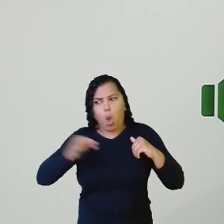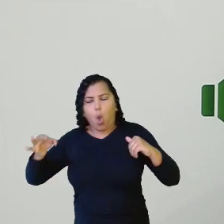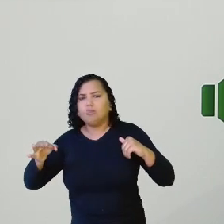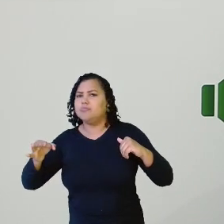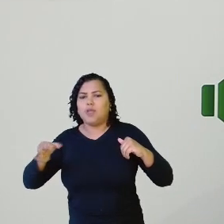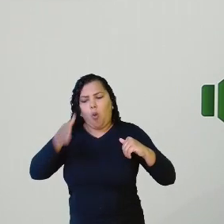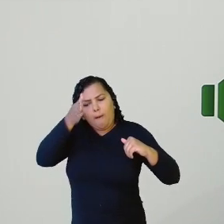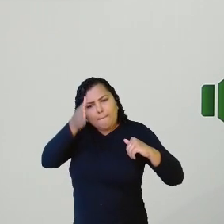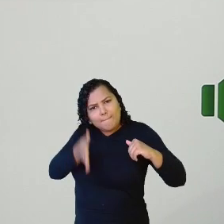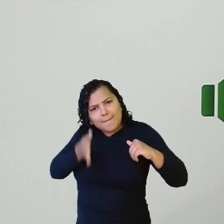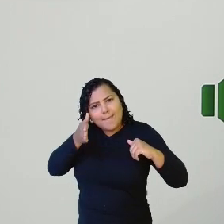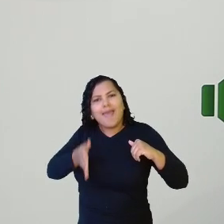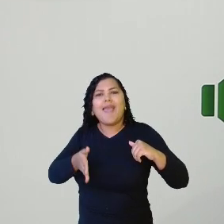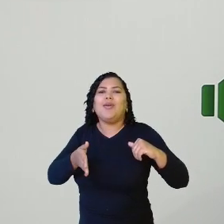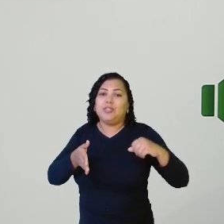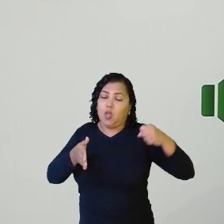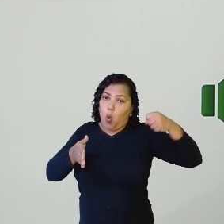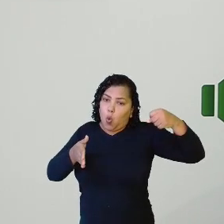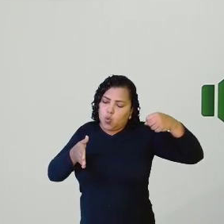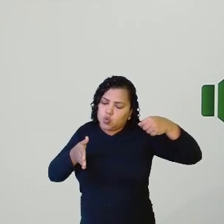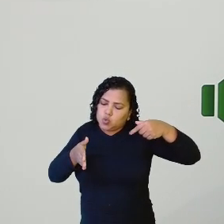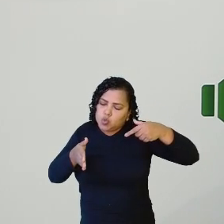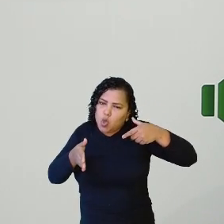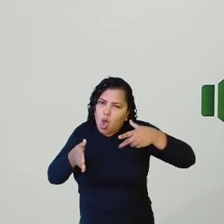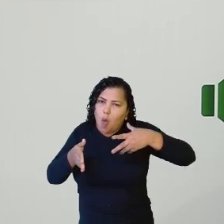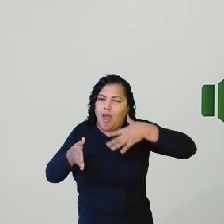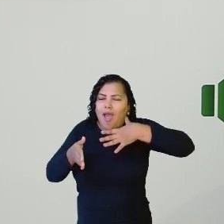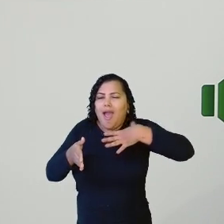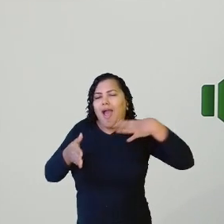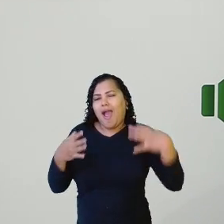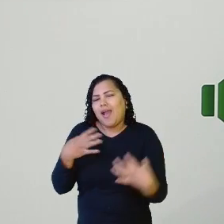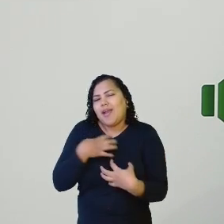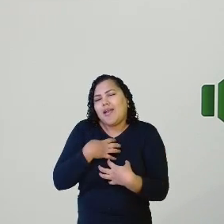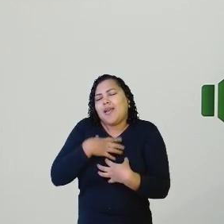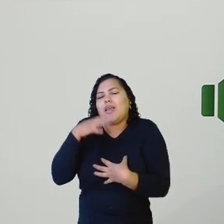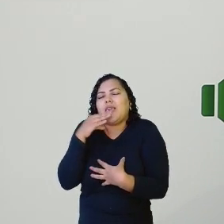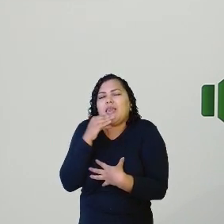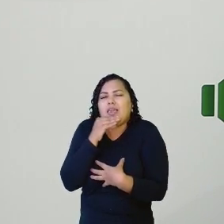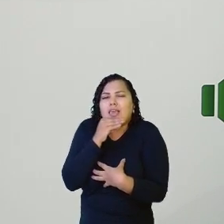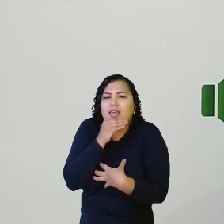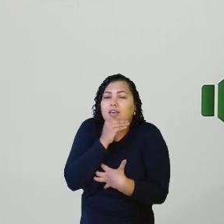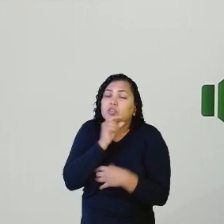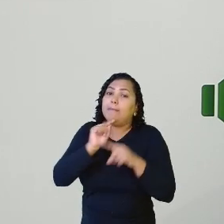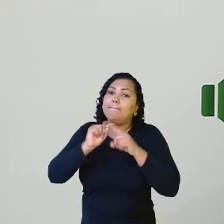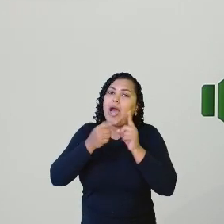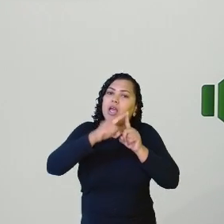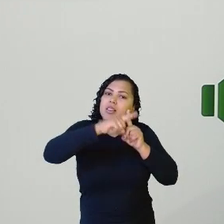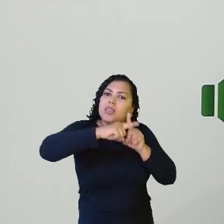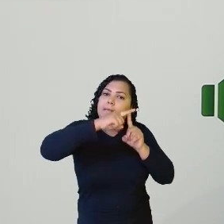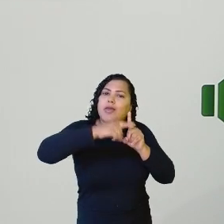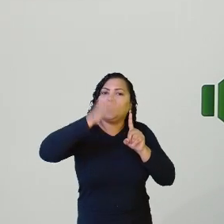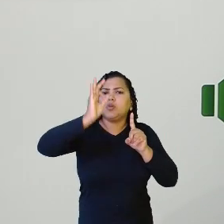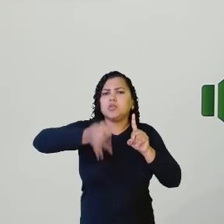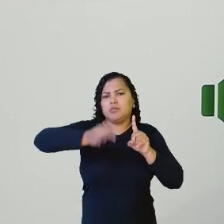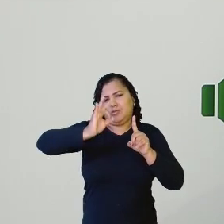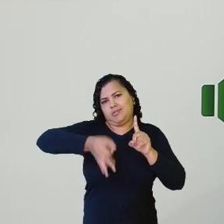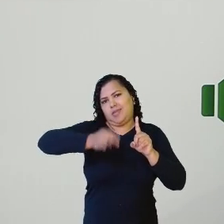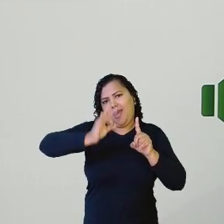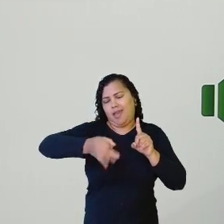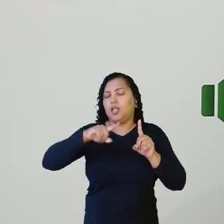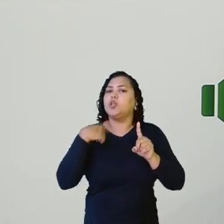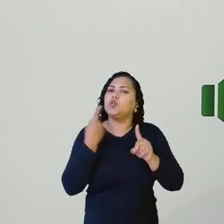E aí, o Sol consegue irradiar, levar luz e calor para o nosso planeta. E isso faz com que